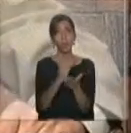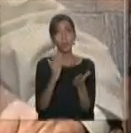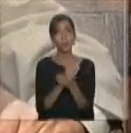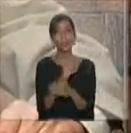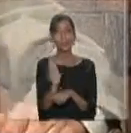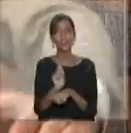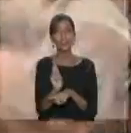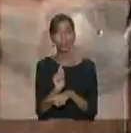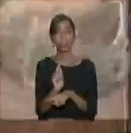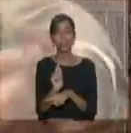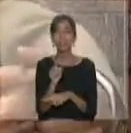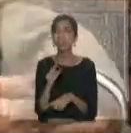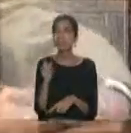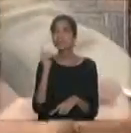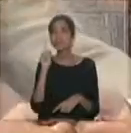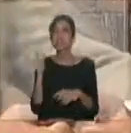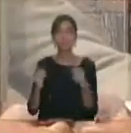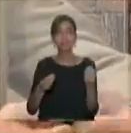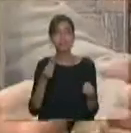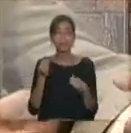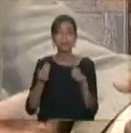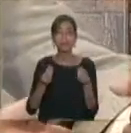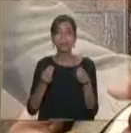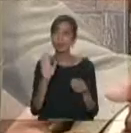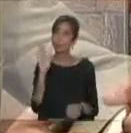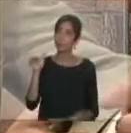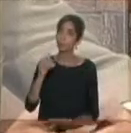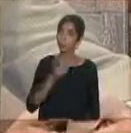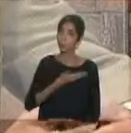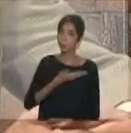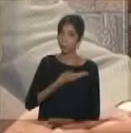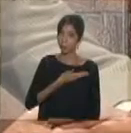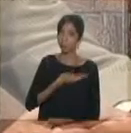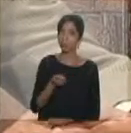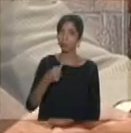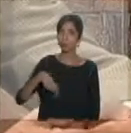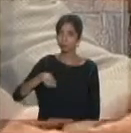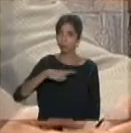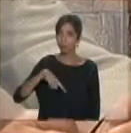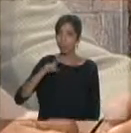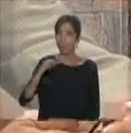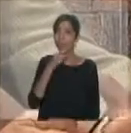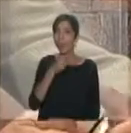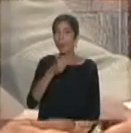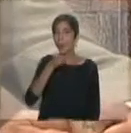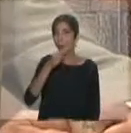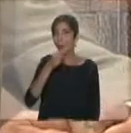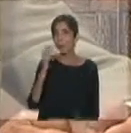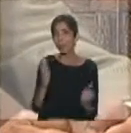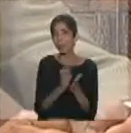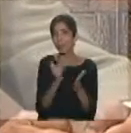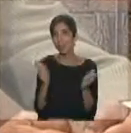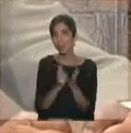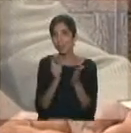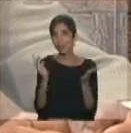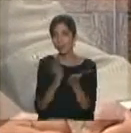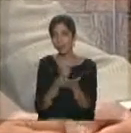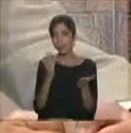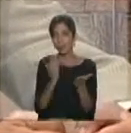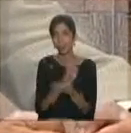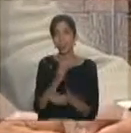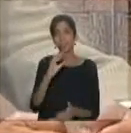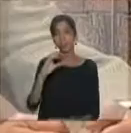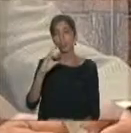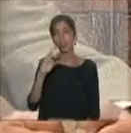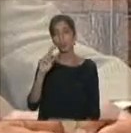pagamento. E o gerente não soube o que fazer. Chamou um amigo nosso, que era repórter da revista O Cruzeiro, Sim. e que